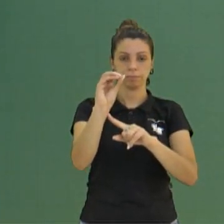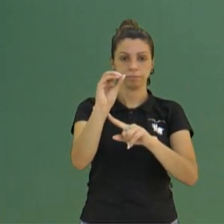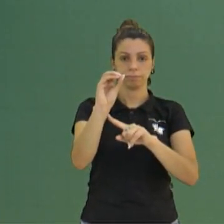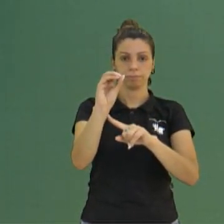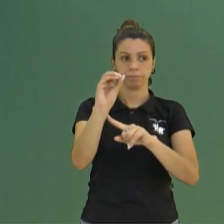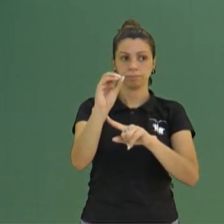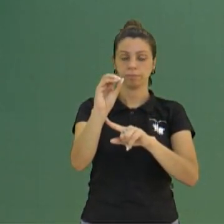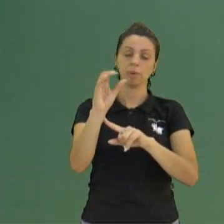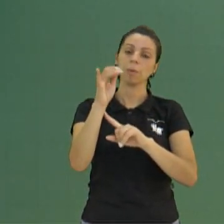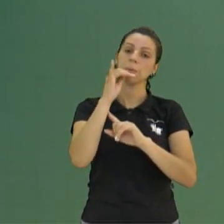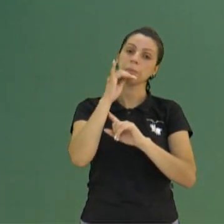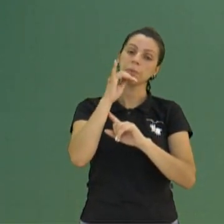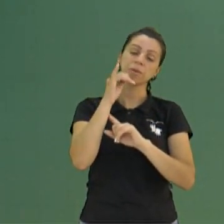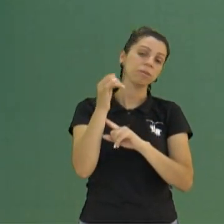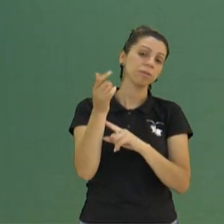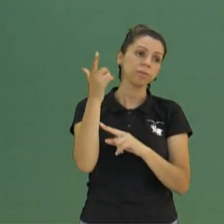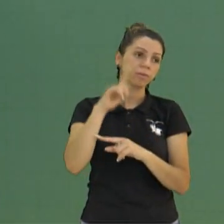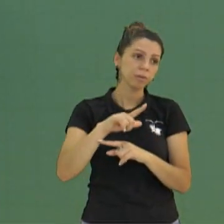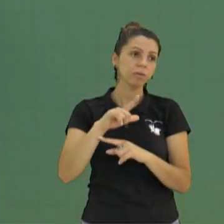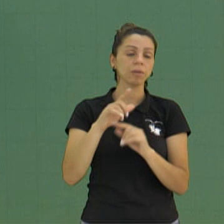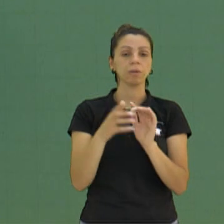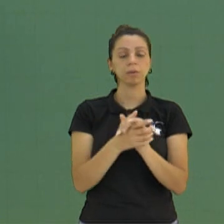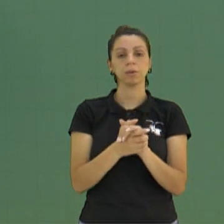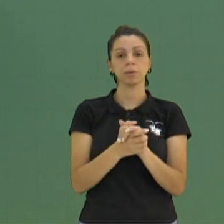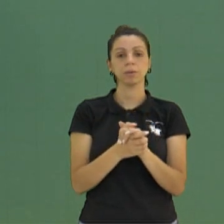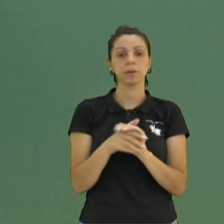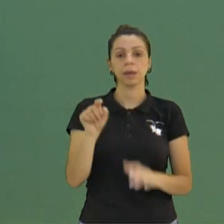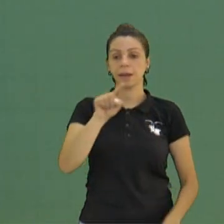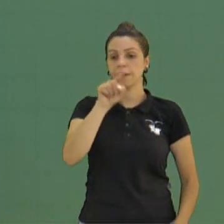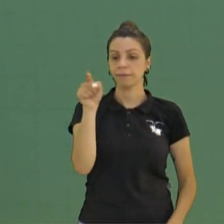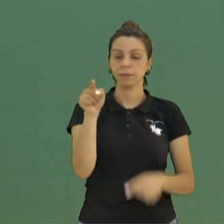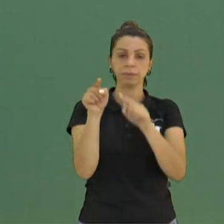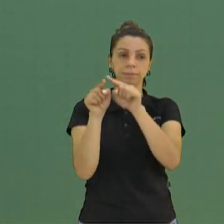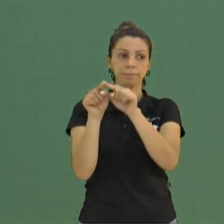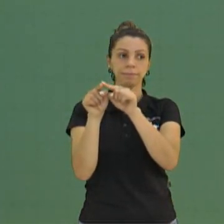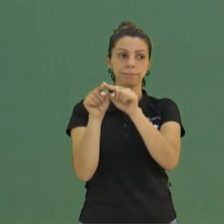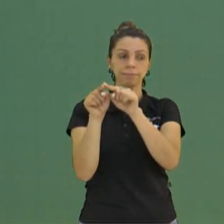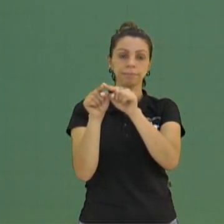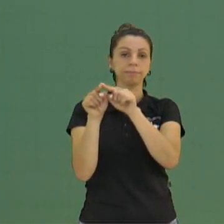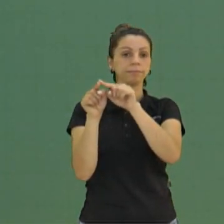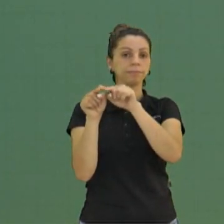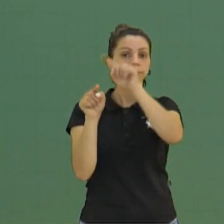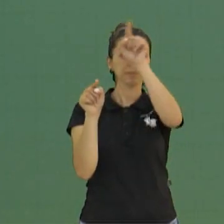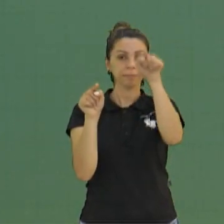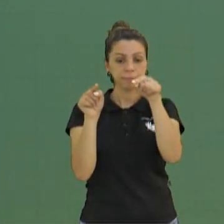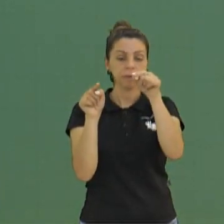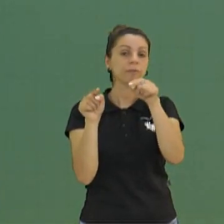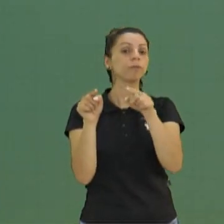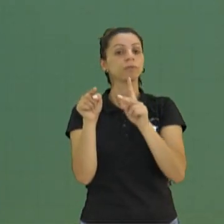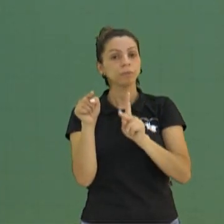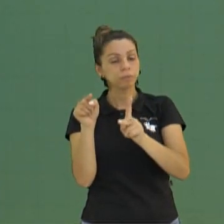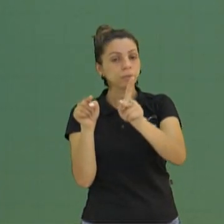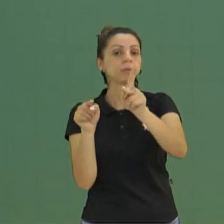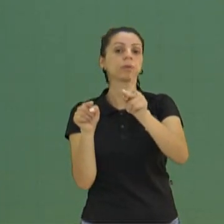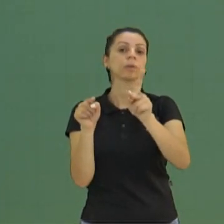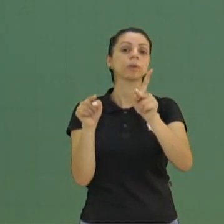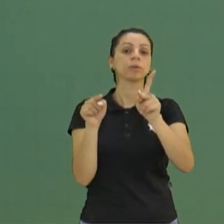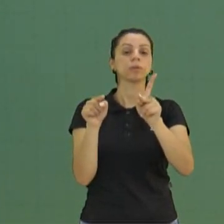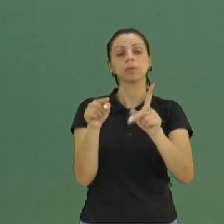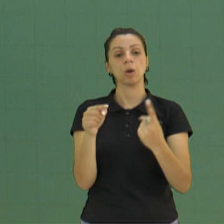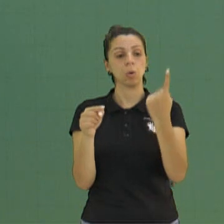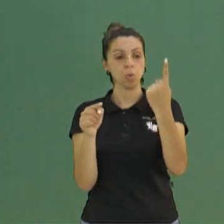Tá? Se eu fizer isso de novo, a minha vírgula pula mais uma casa. Mas eu vou continuar com um número menor do que